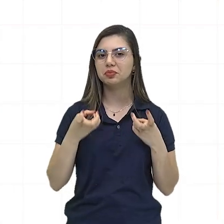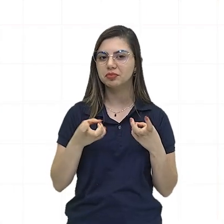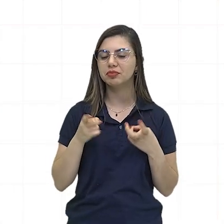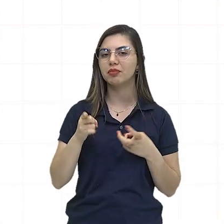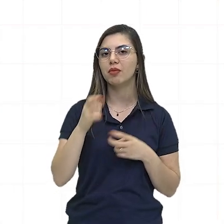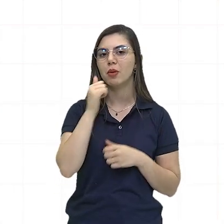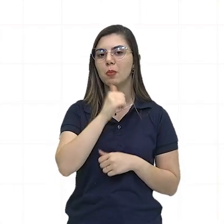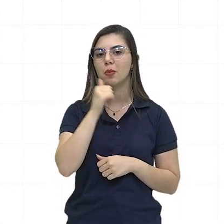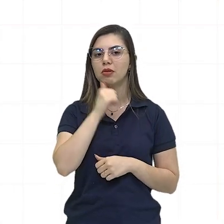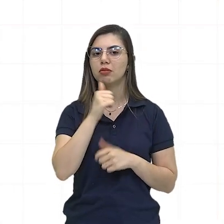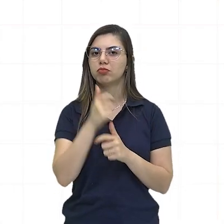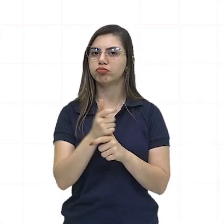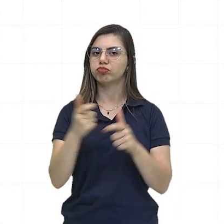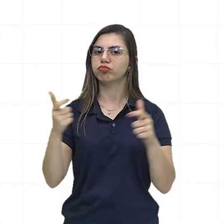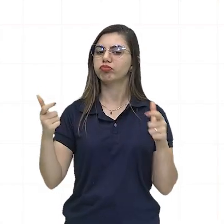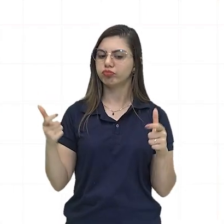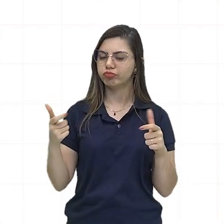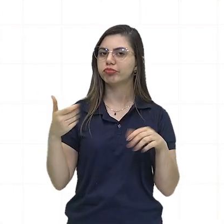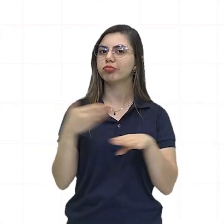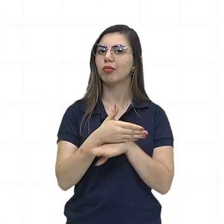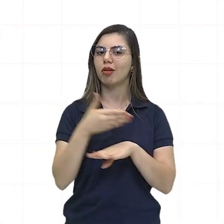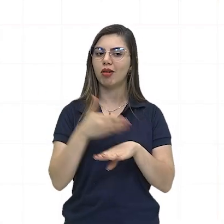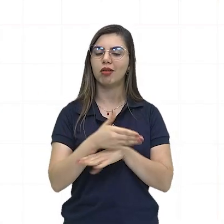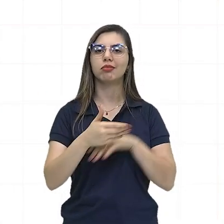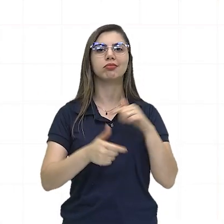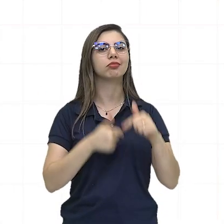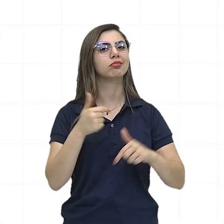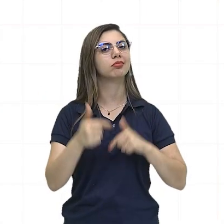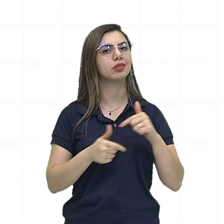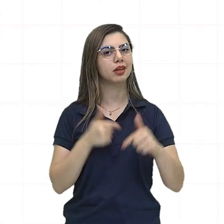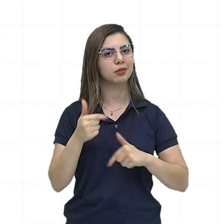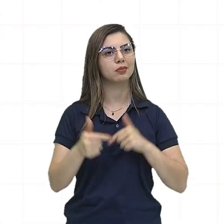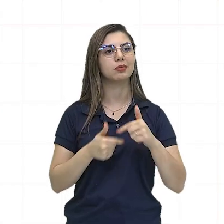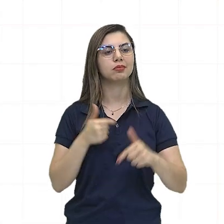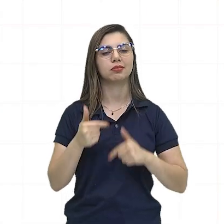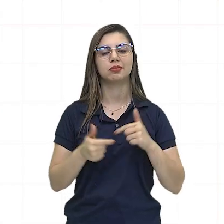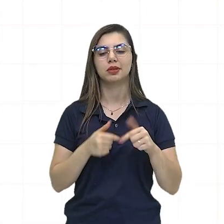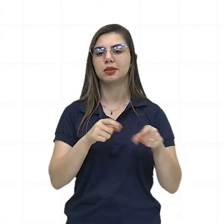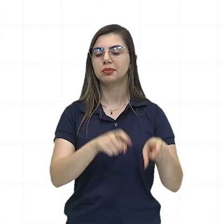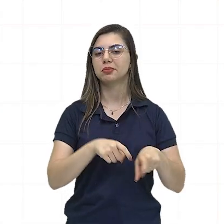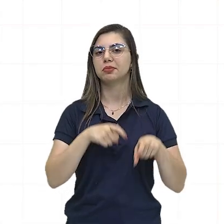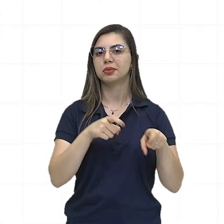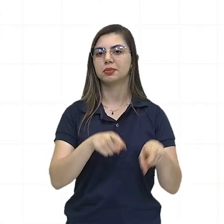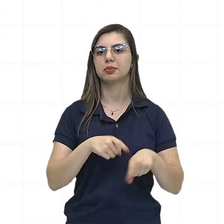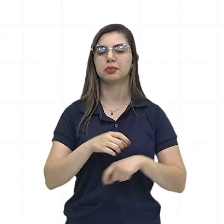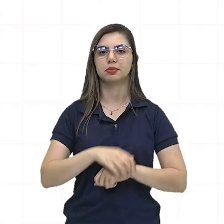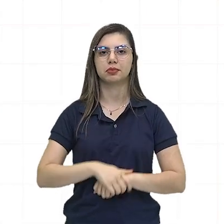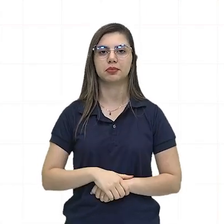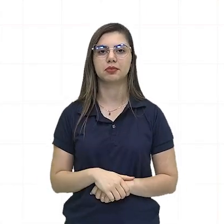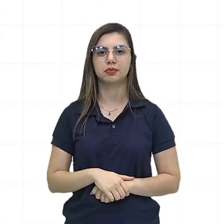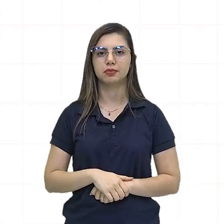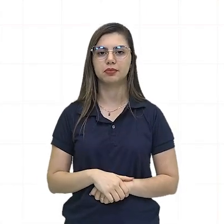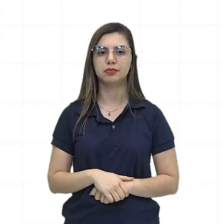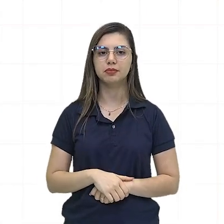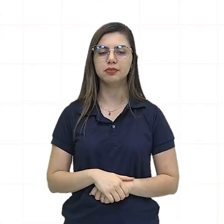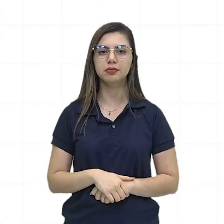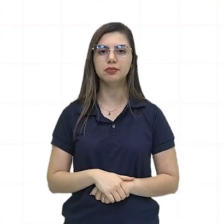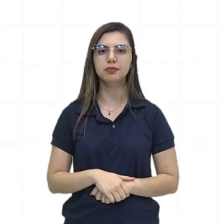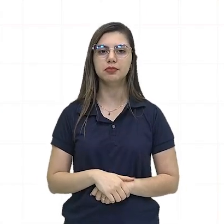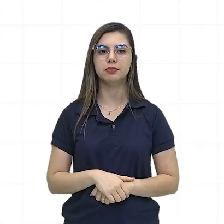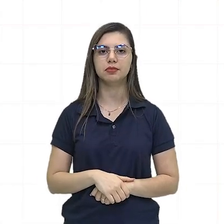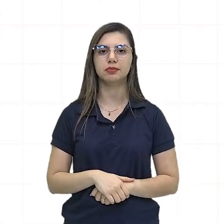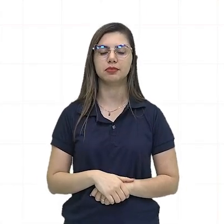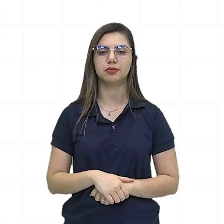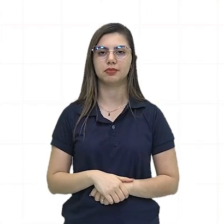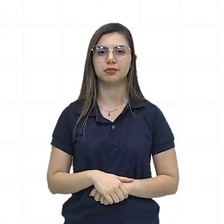participação bem grande das mulheres aí na agricultura familiar na Amazônia.